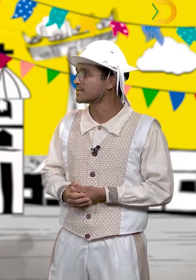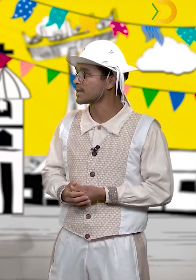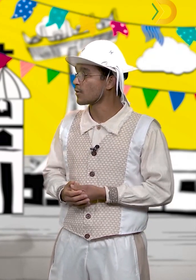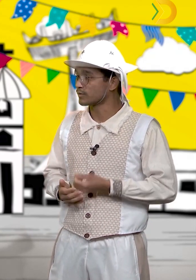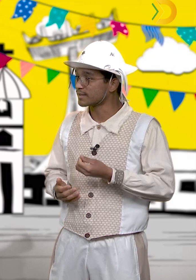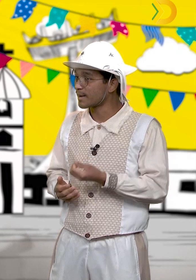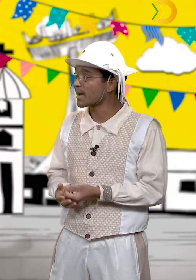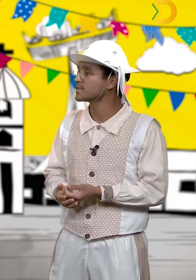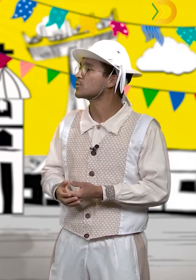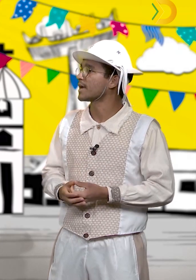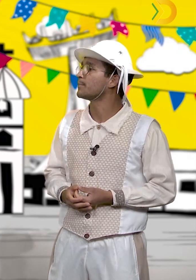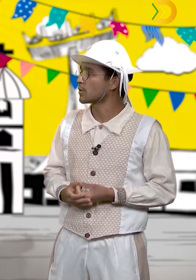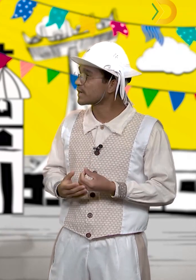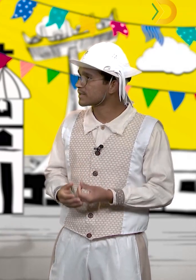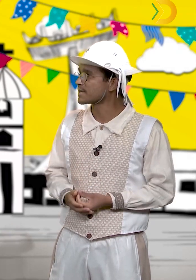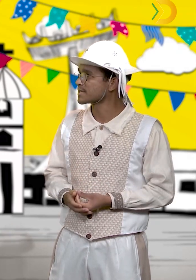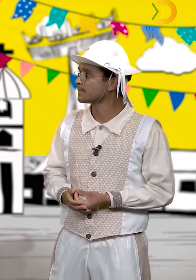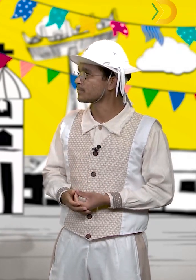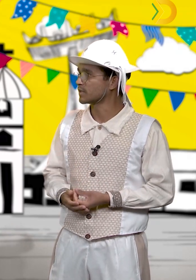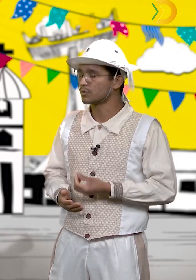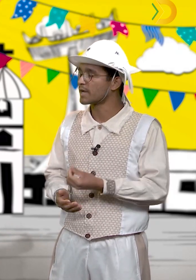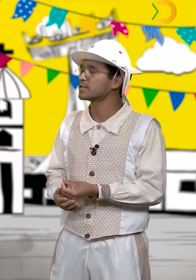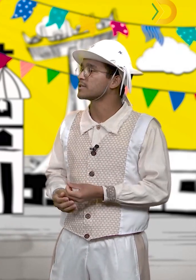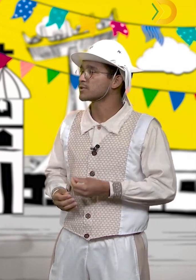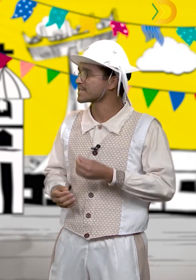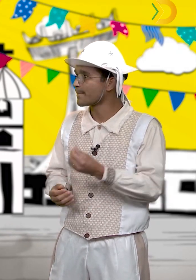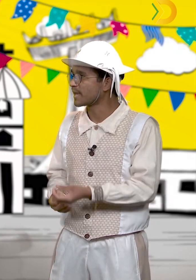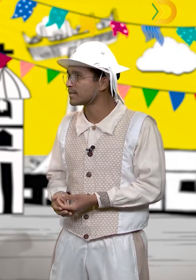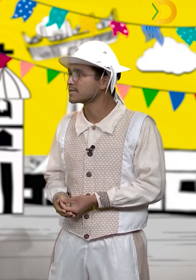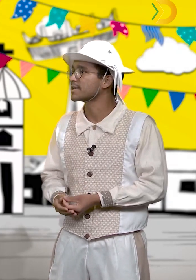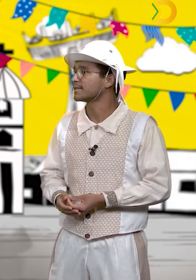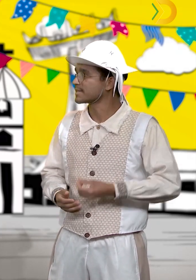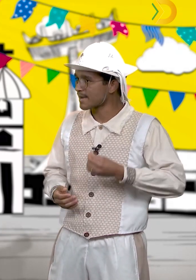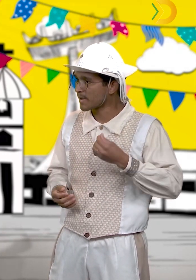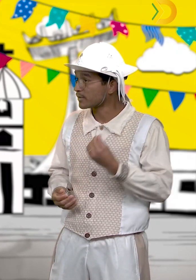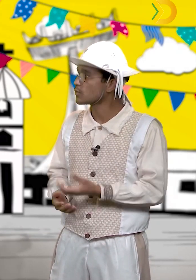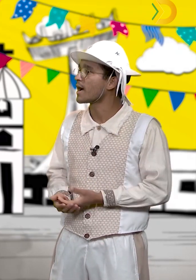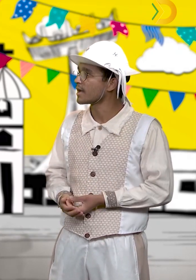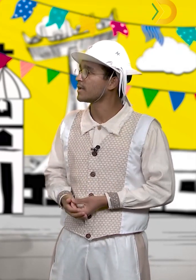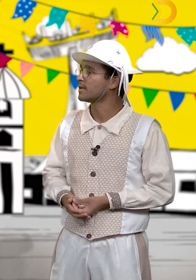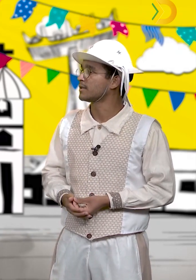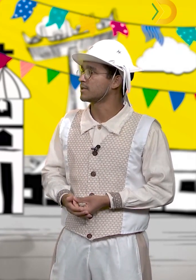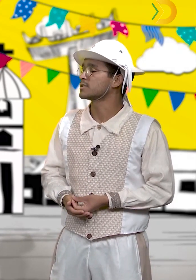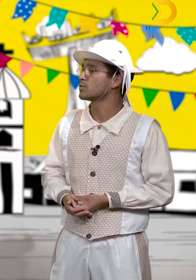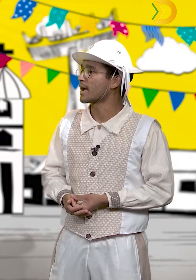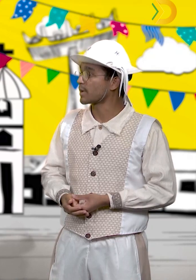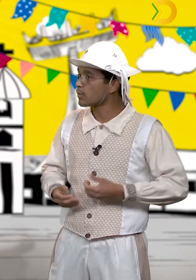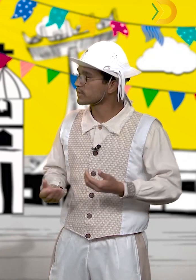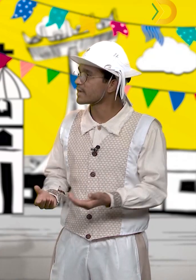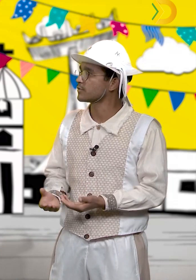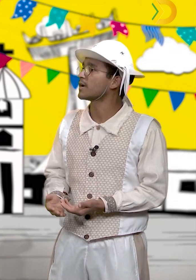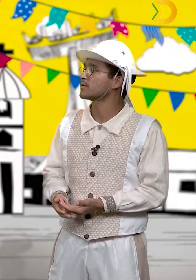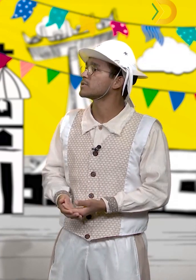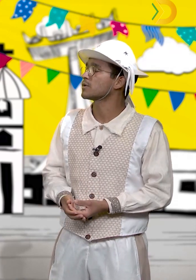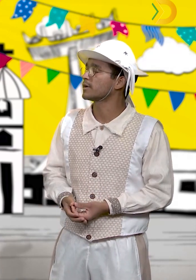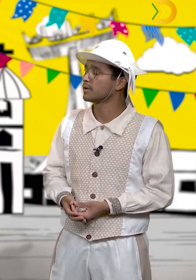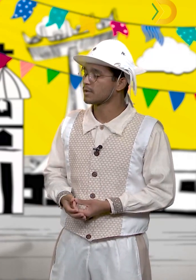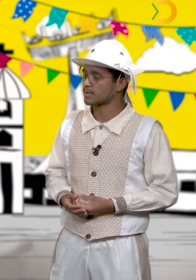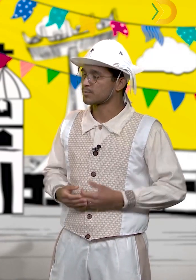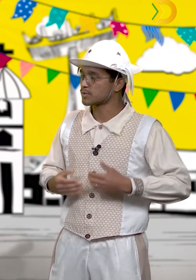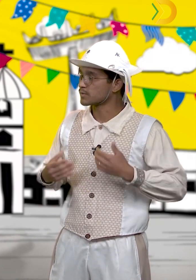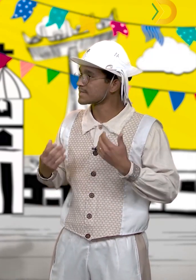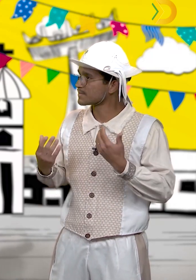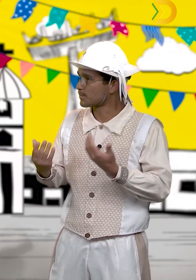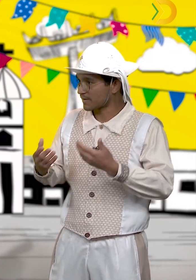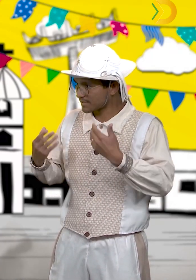teatralidade deles conta até mais do que a própria dança. Então, não adianta só saber dançar, tem que saber atuar nesse lugar para contar, de fato, a história